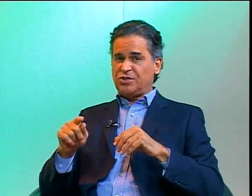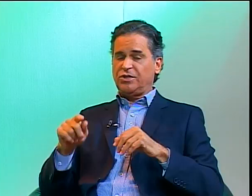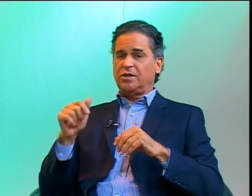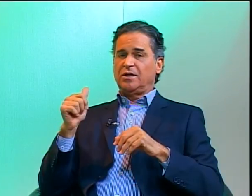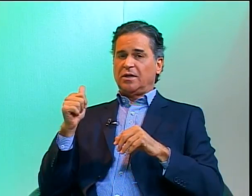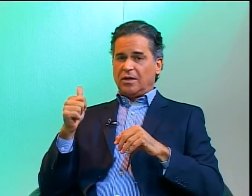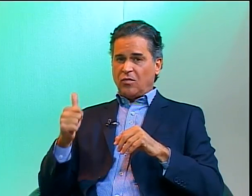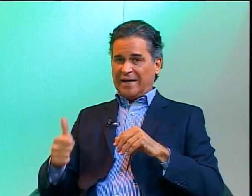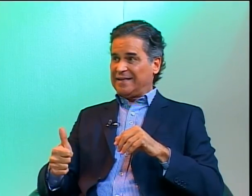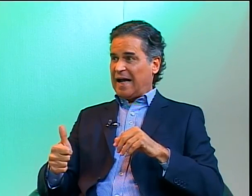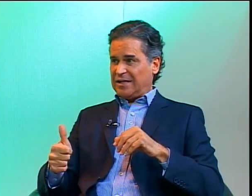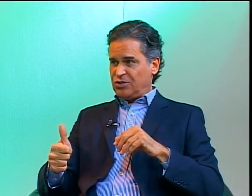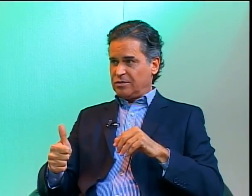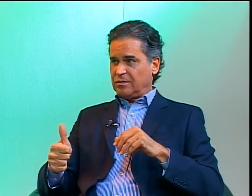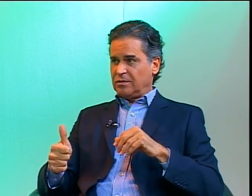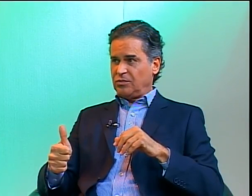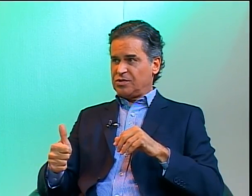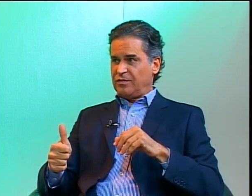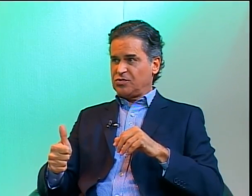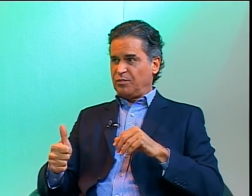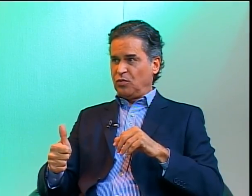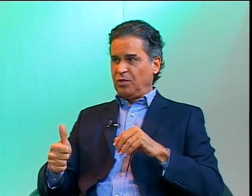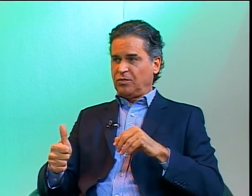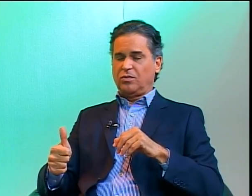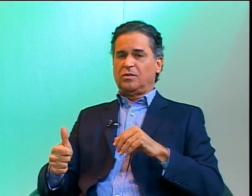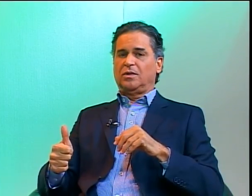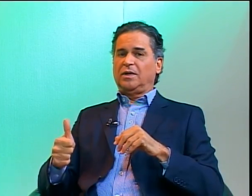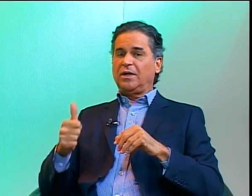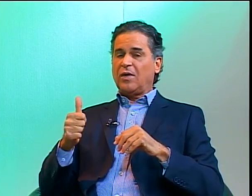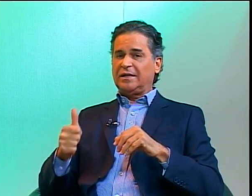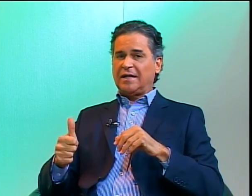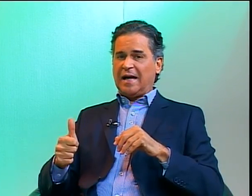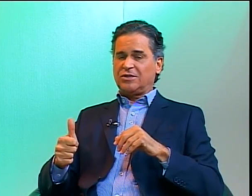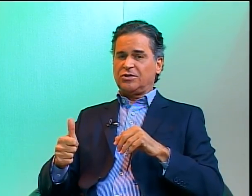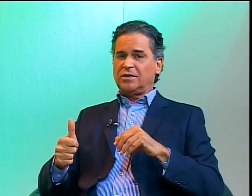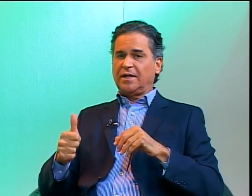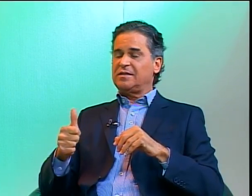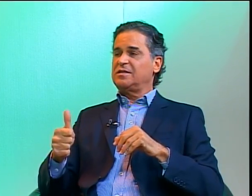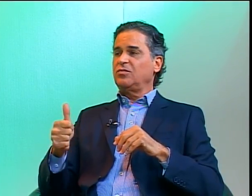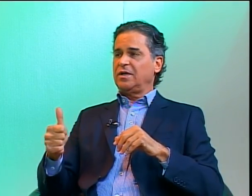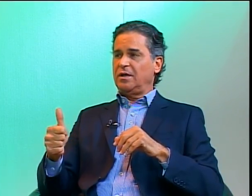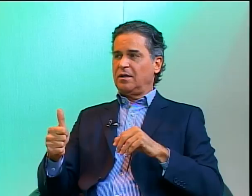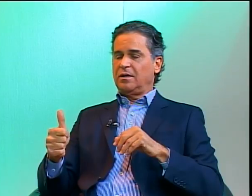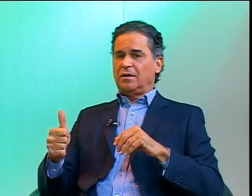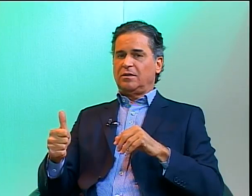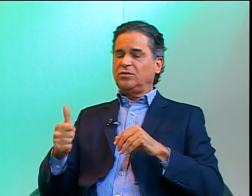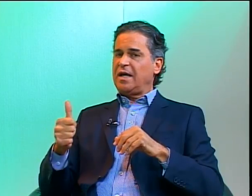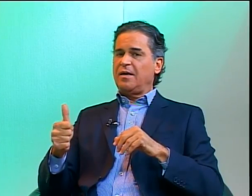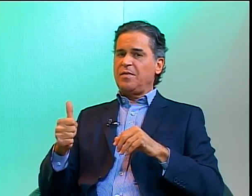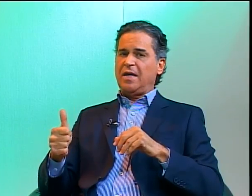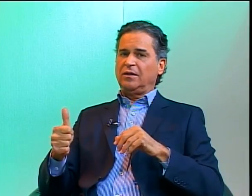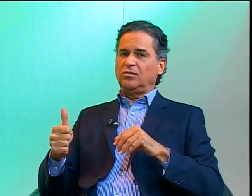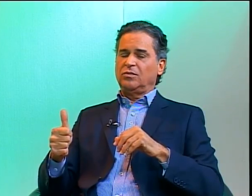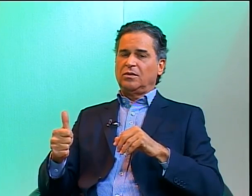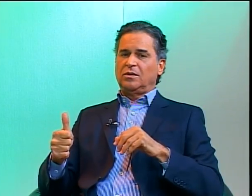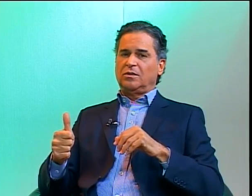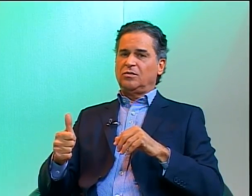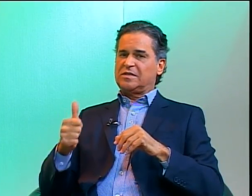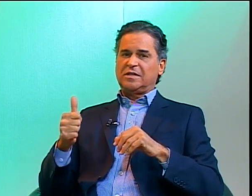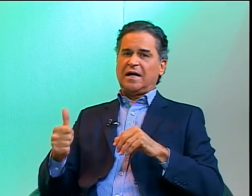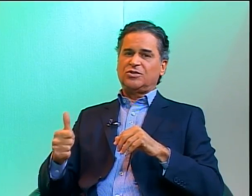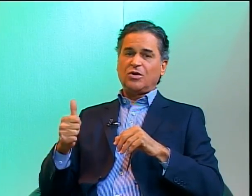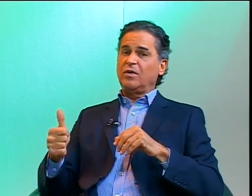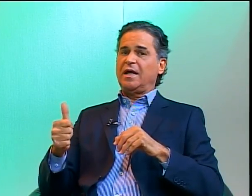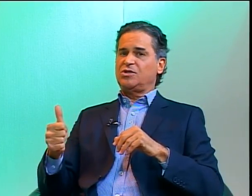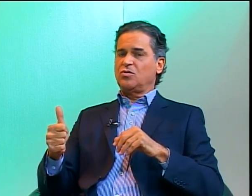vamos exigir qualidade no serviço público, e qualidade quer dizer o quê? Não tem cabimento,